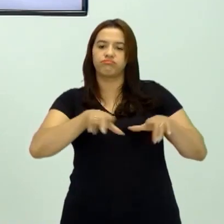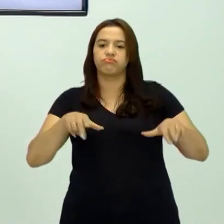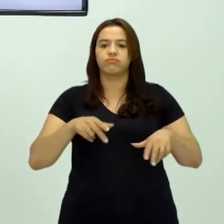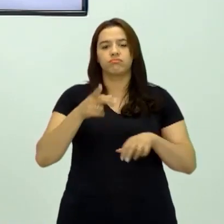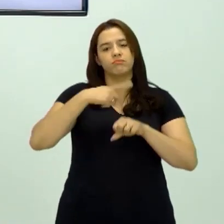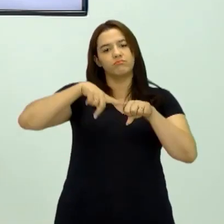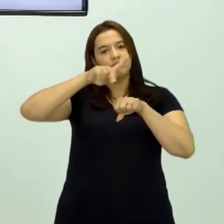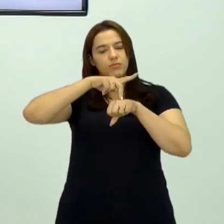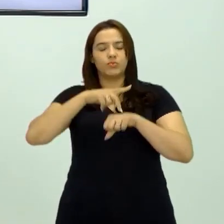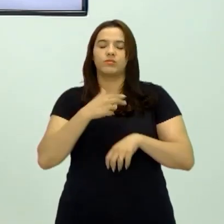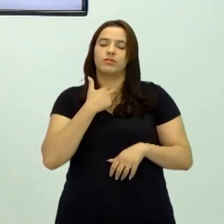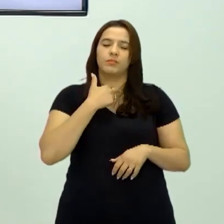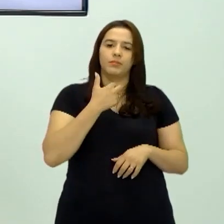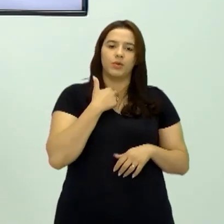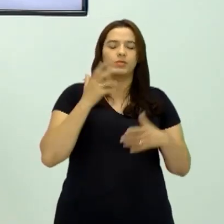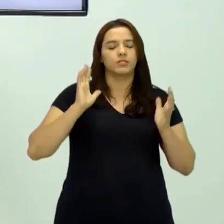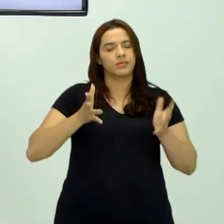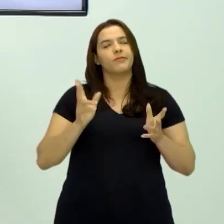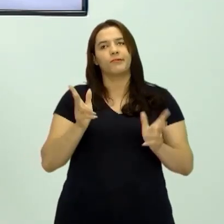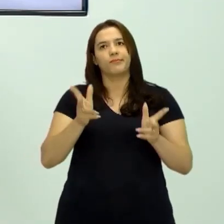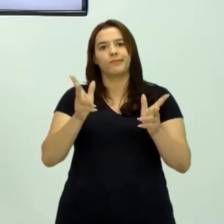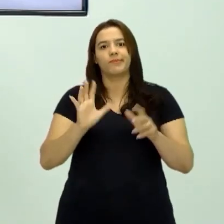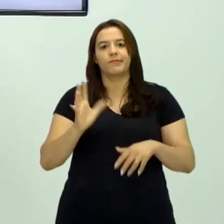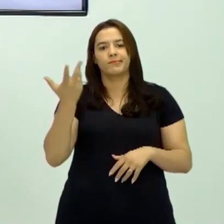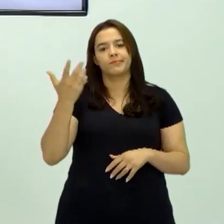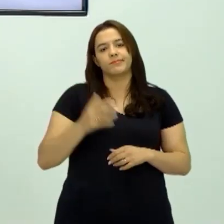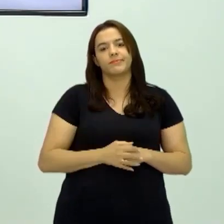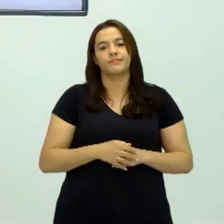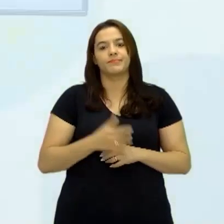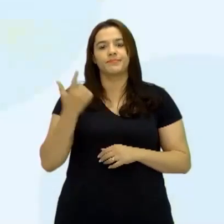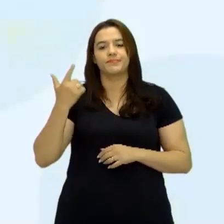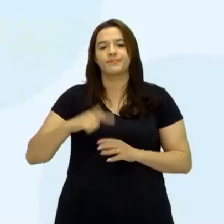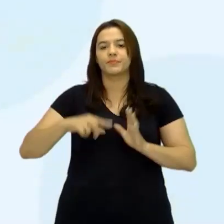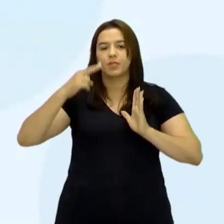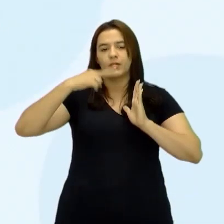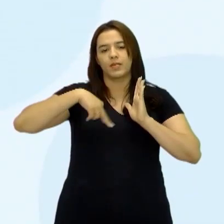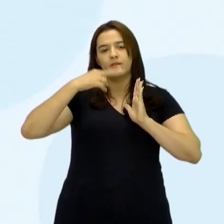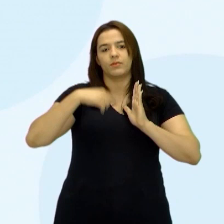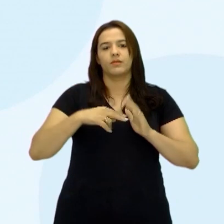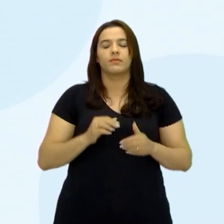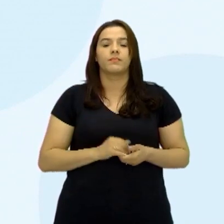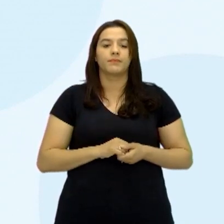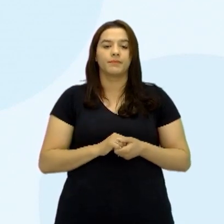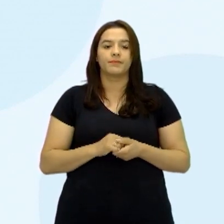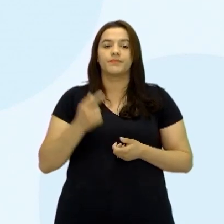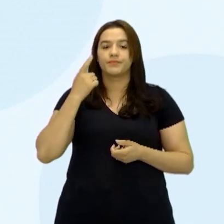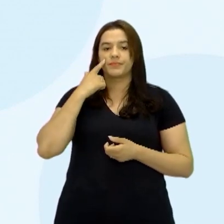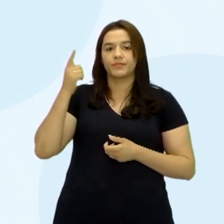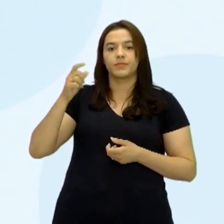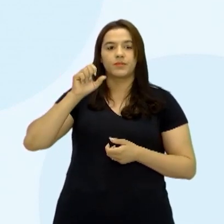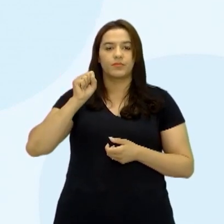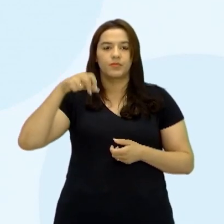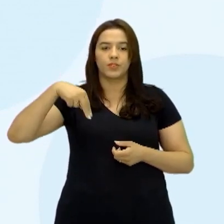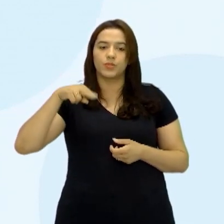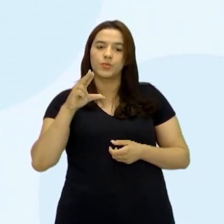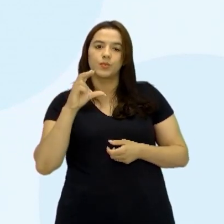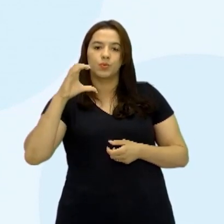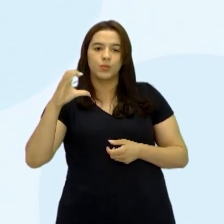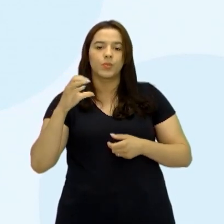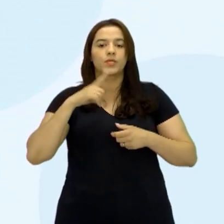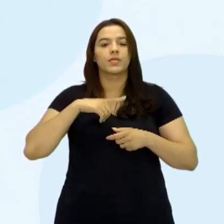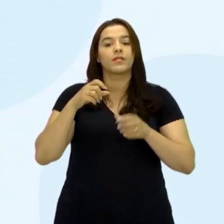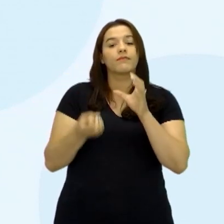mundo, ainda acontece. Vamos acompanhar mais uma leitura aí do sistema? Vamos lá. O SNUC foi concebido de